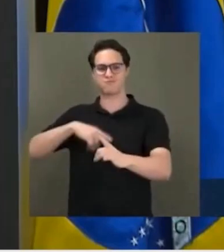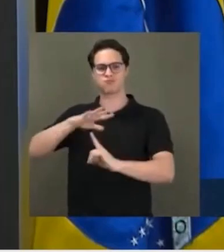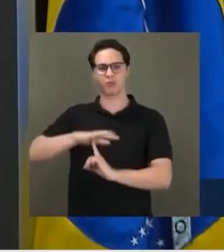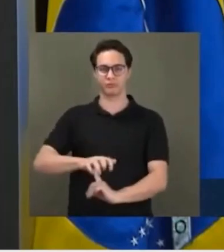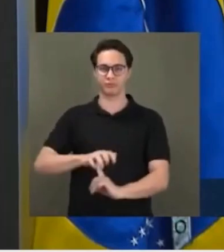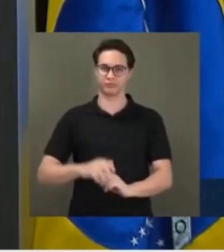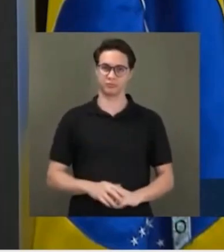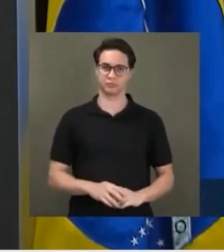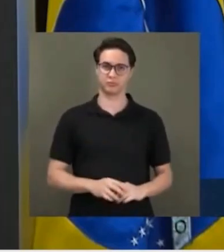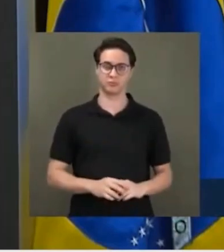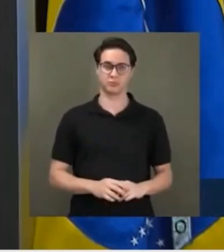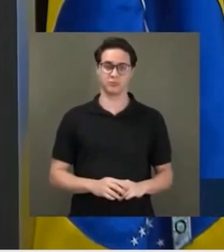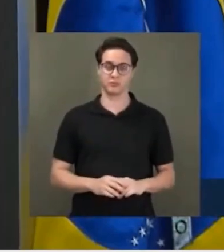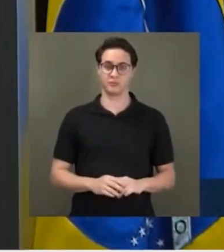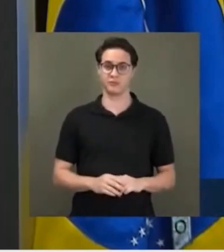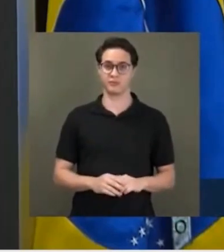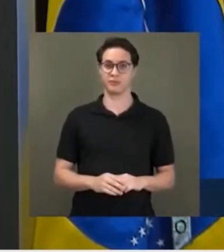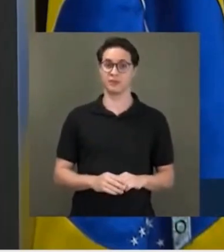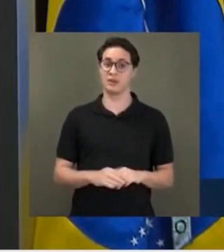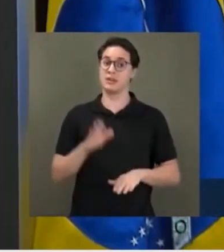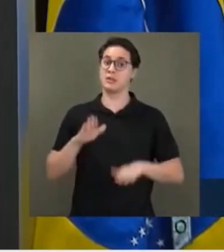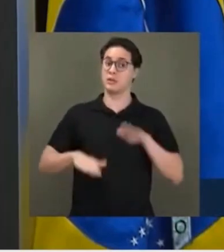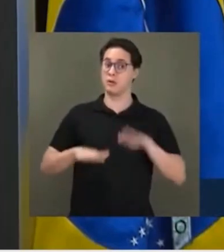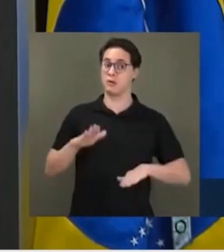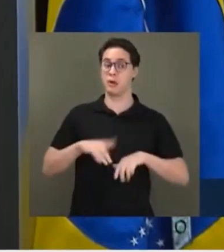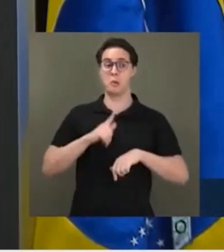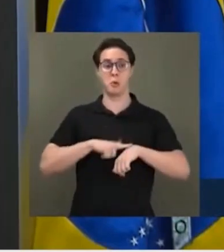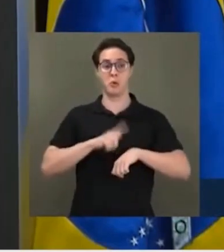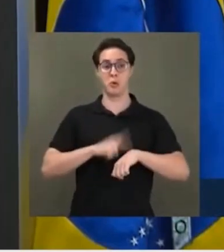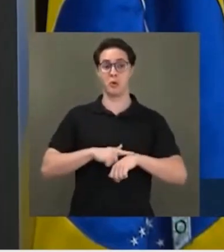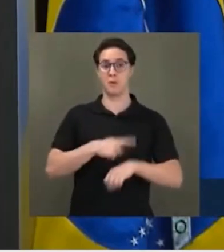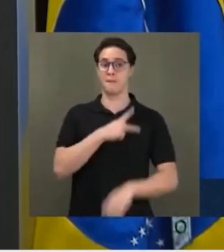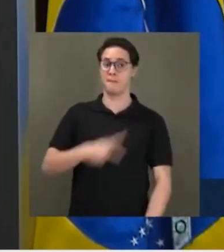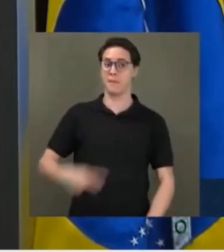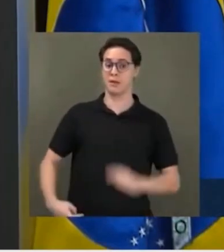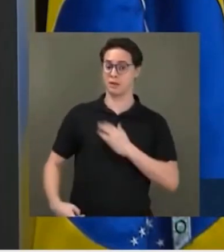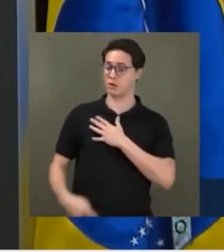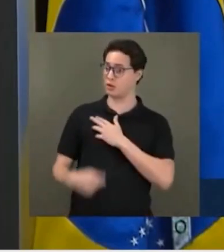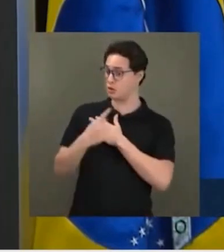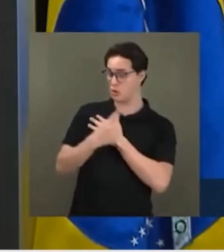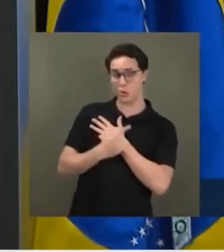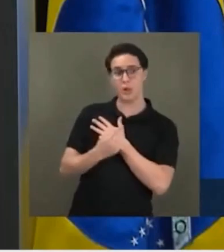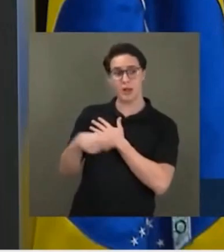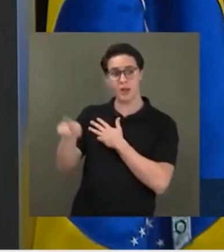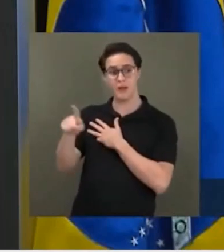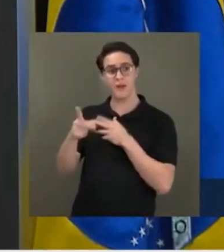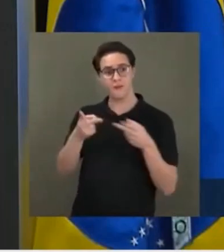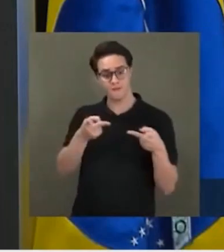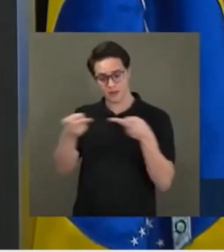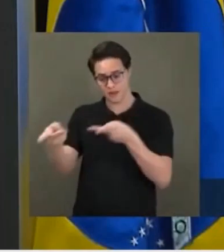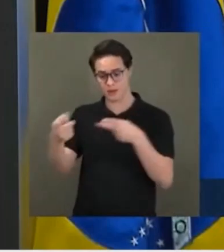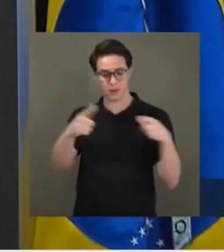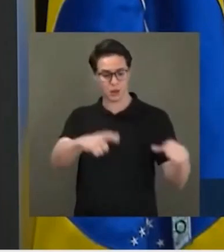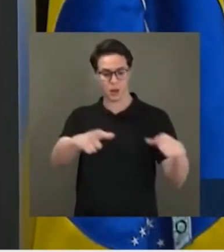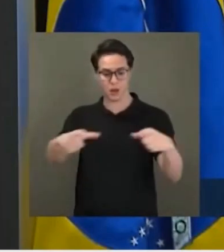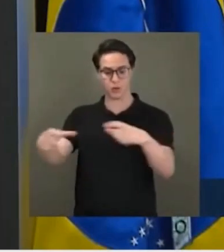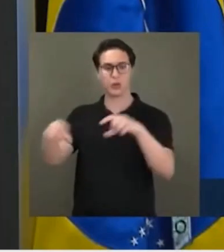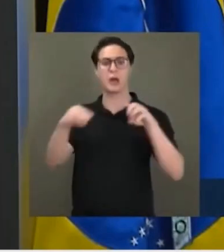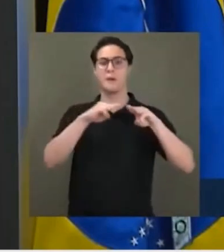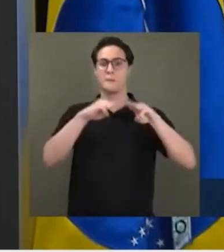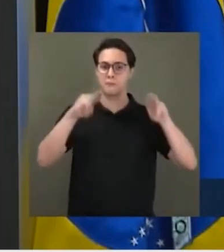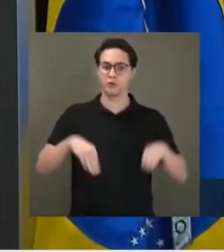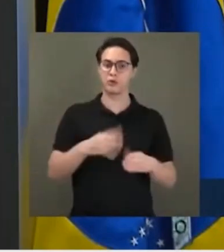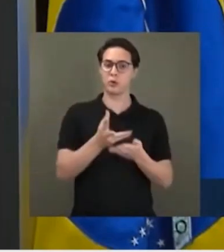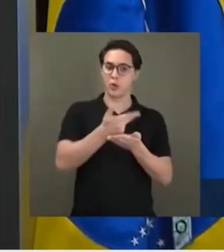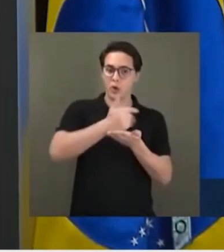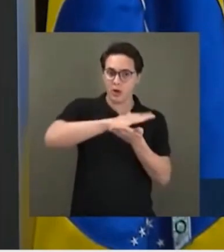repito Talvez esteja na hora do presidente Lula visitar esses diversos locais museu do